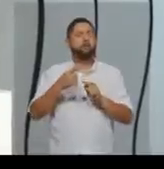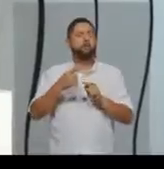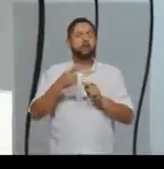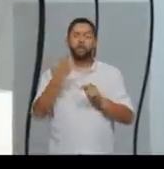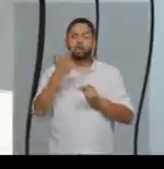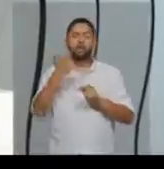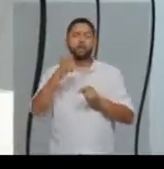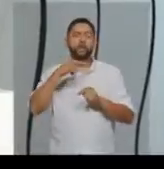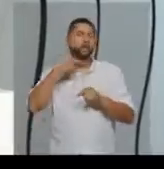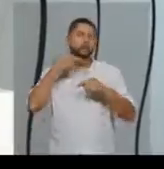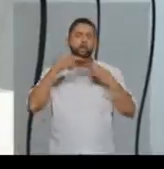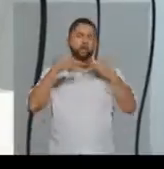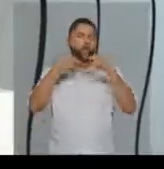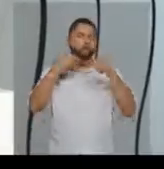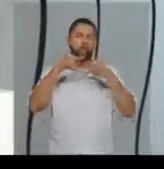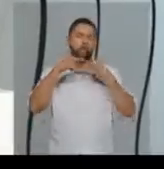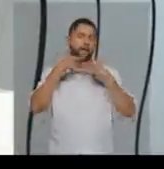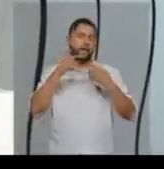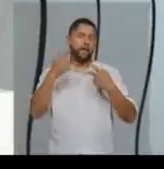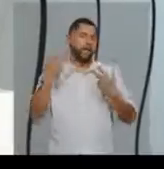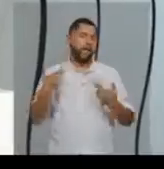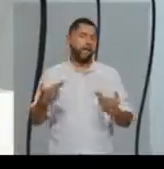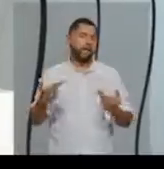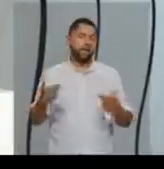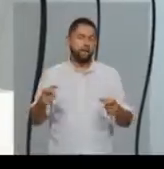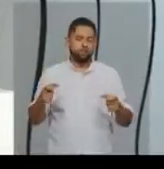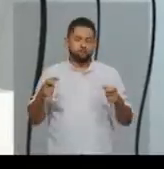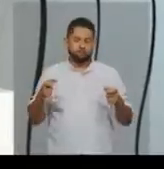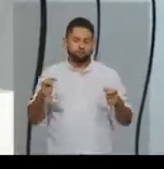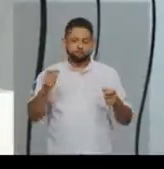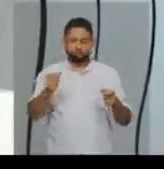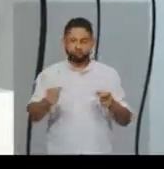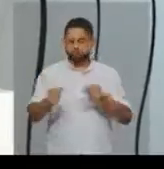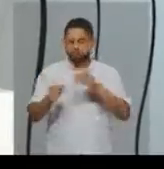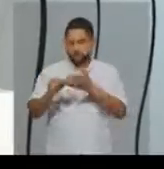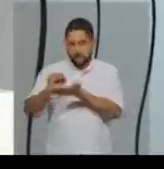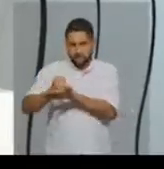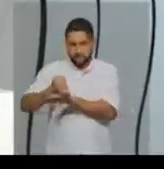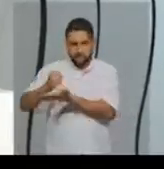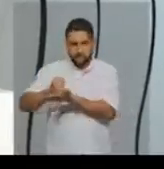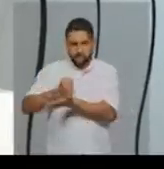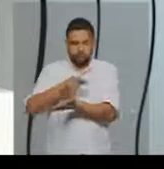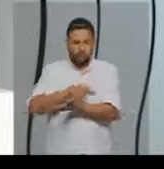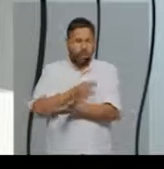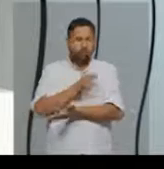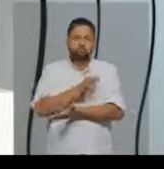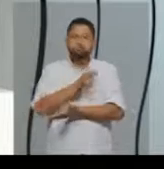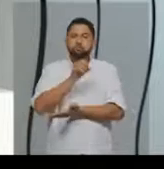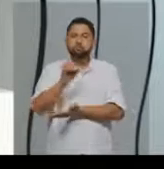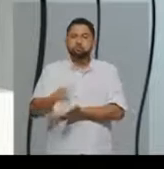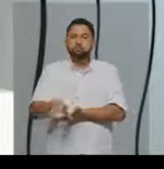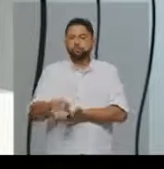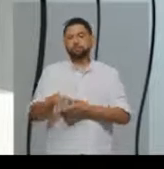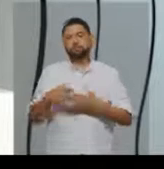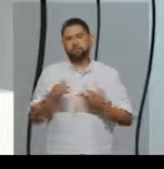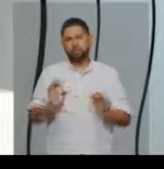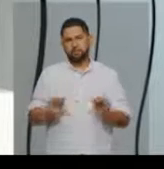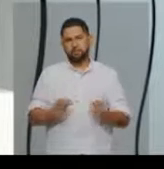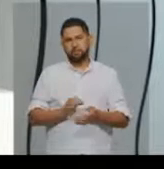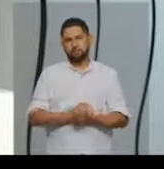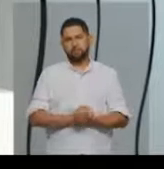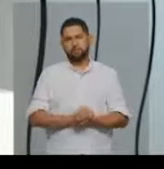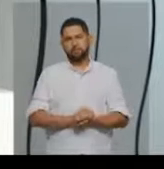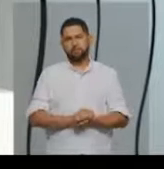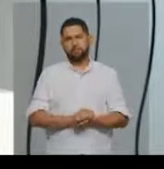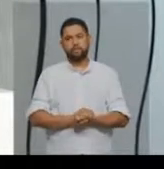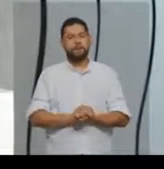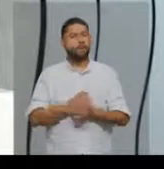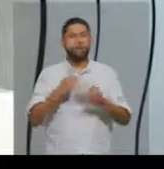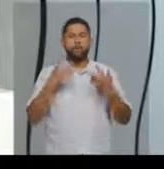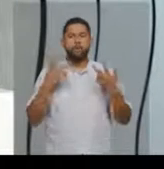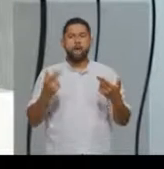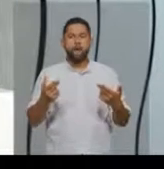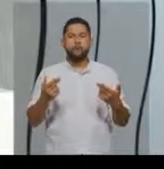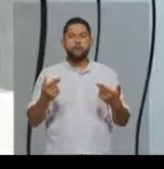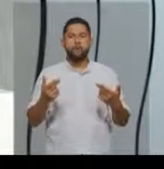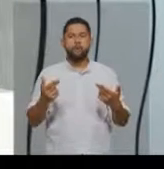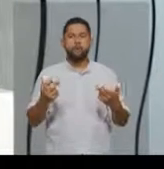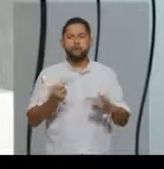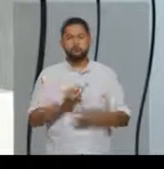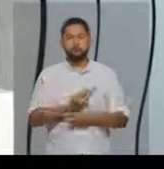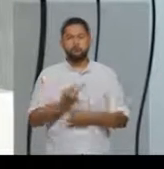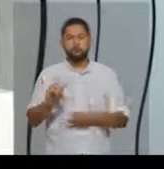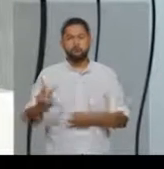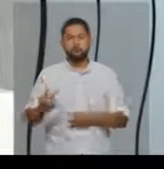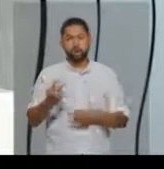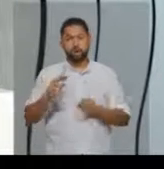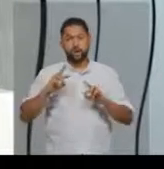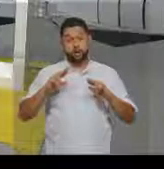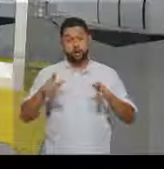de substância ou até mesmo alguma outra forma de ser feito que poderia pensar. Então, na verdade, é o mesmo comprimido, a diferença que eu